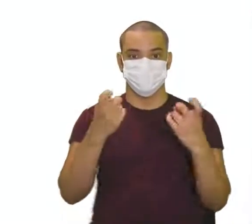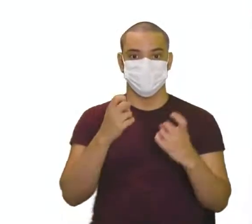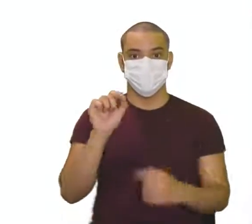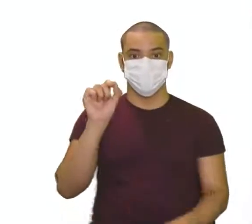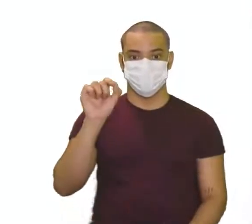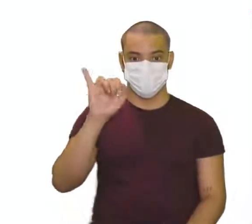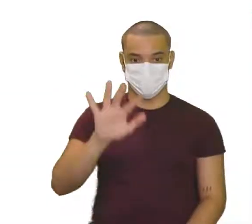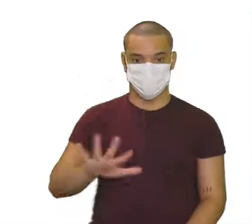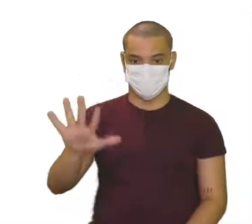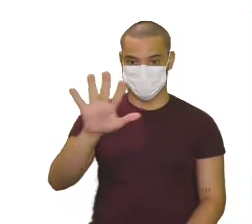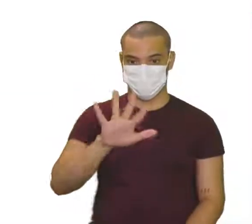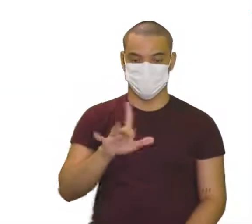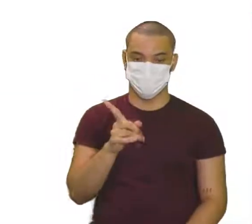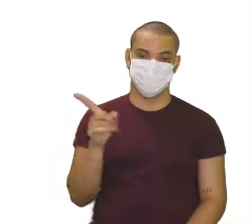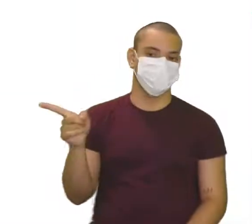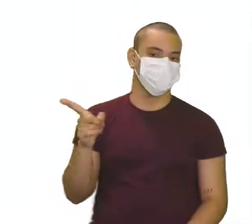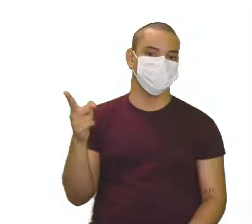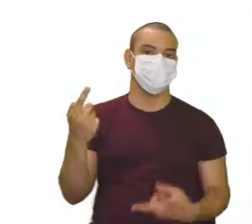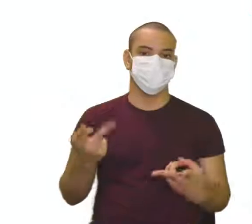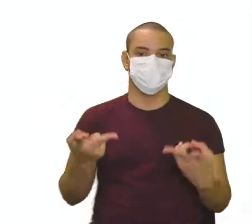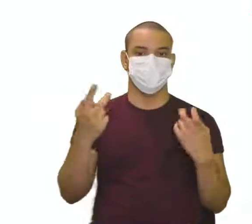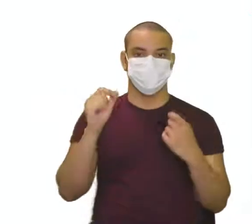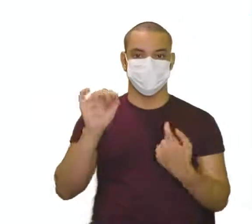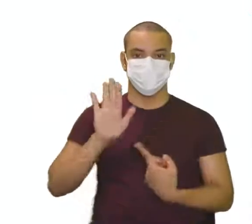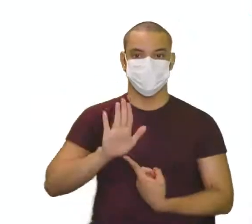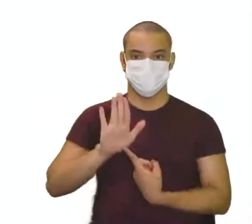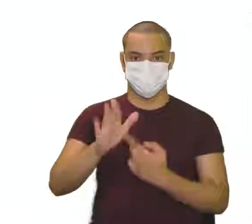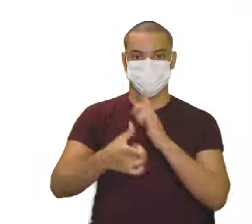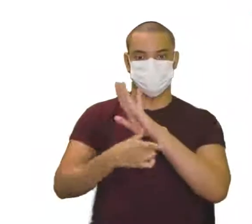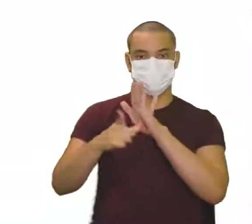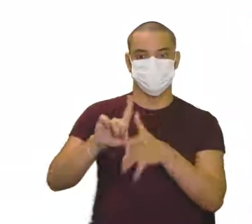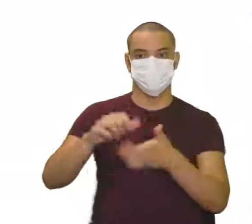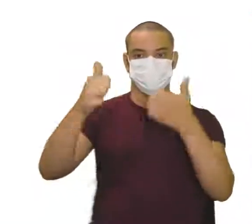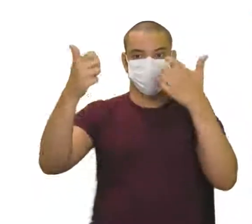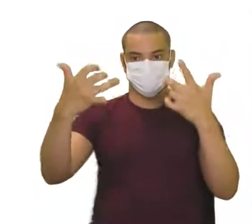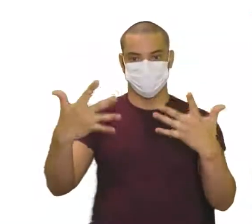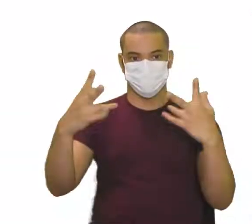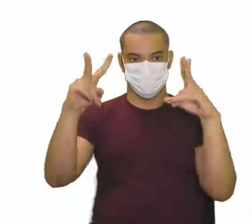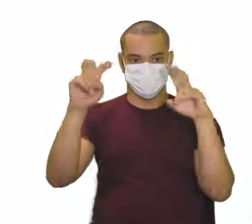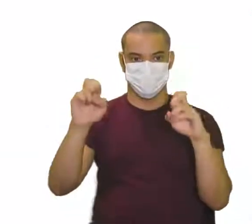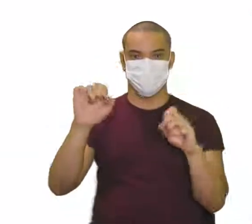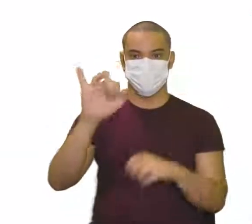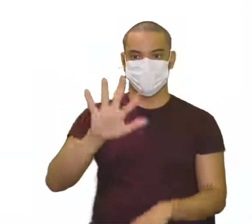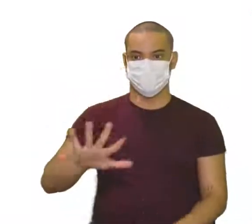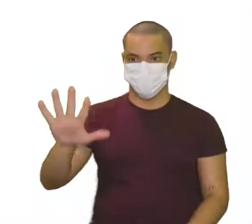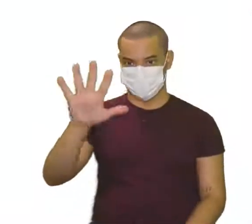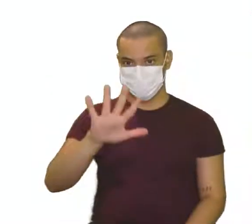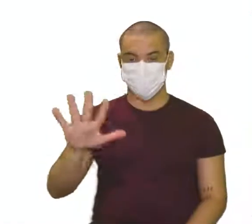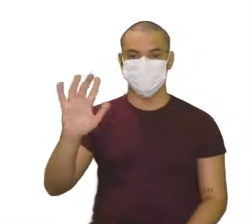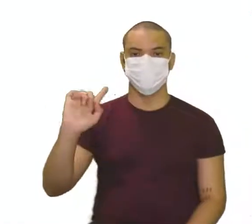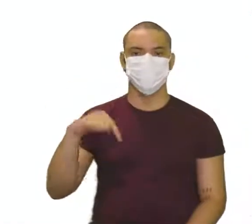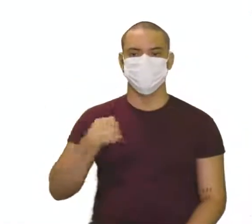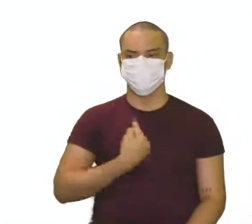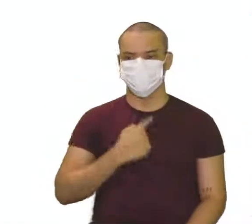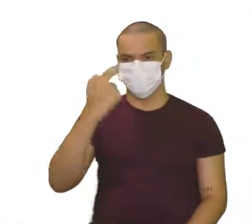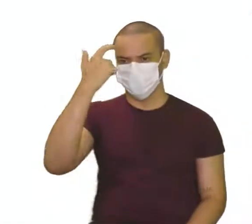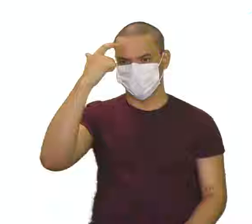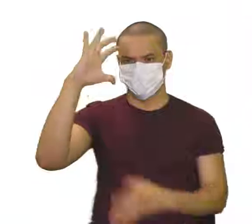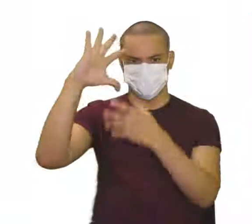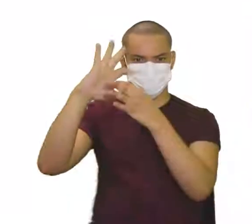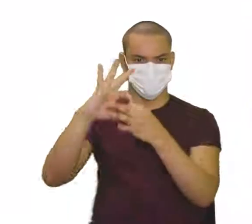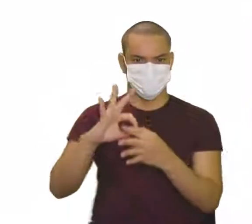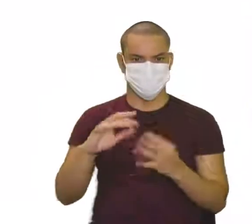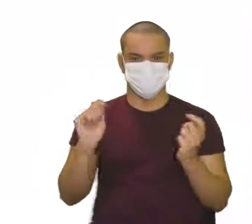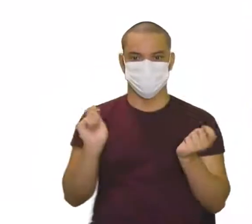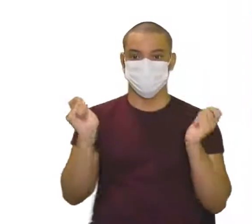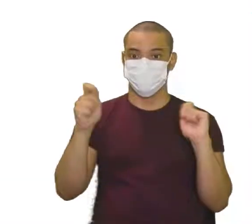essa imagem, e nós podemos mostrar o que eu falei anteriormente através dessa imagem, e aqui só para a gente ver, olha só, isso